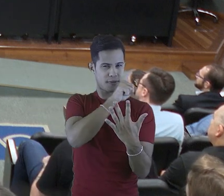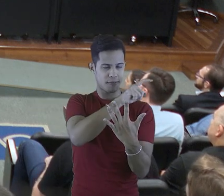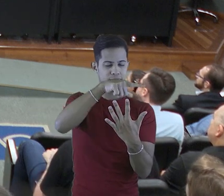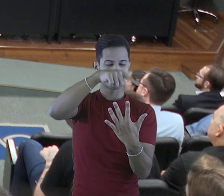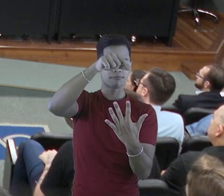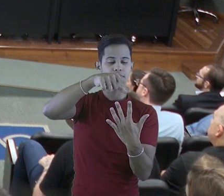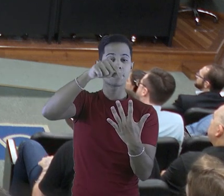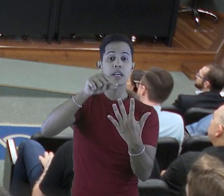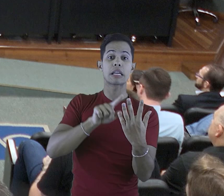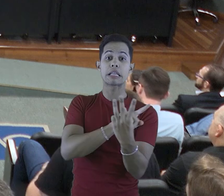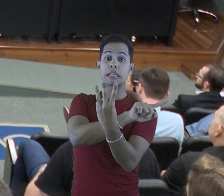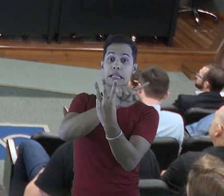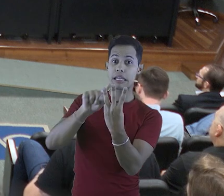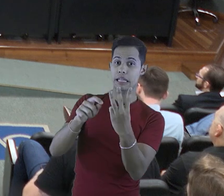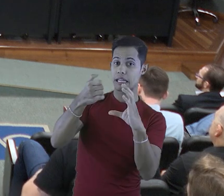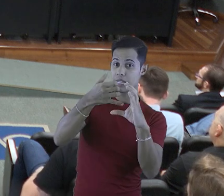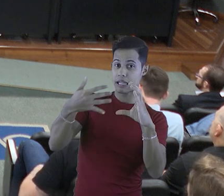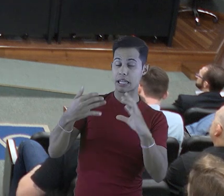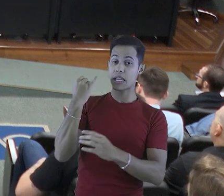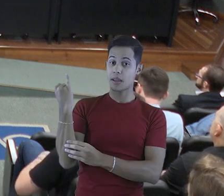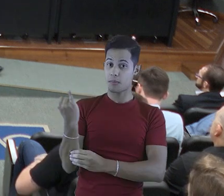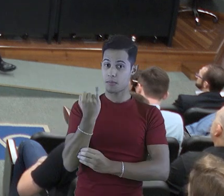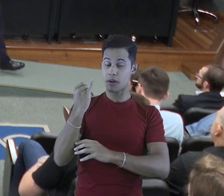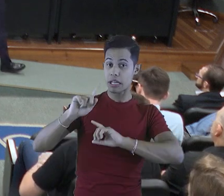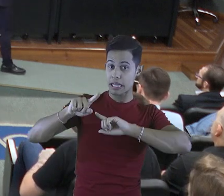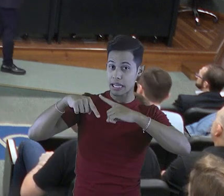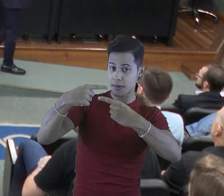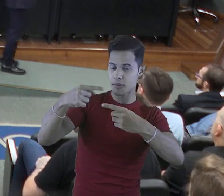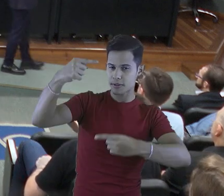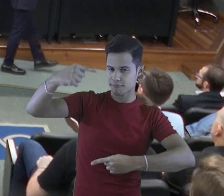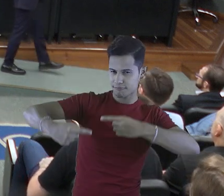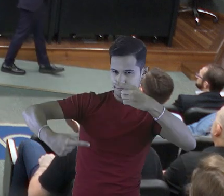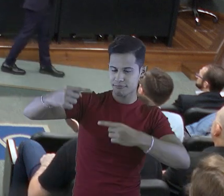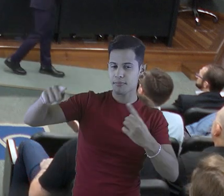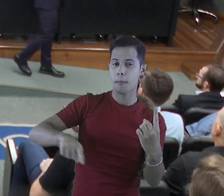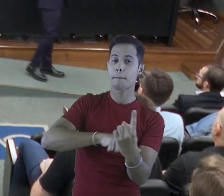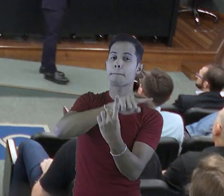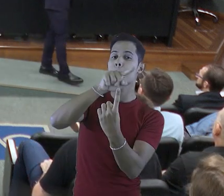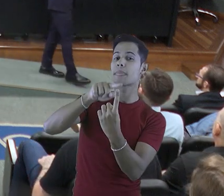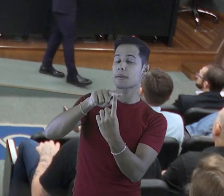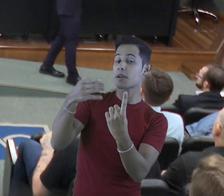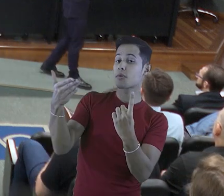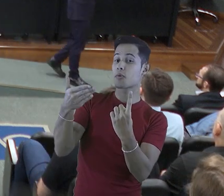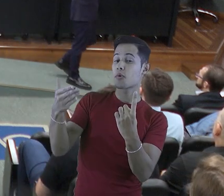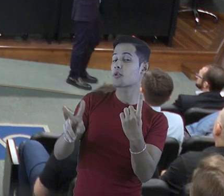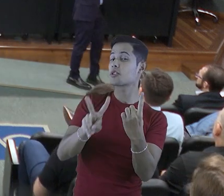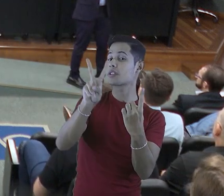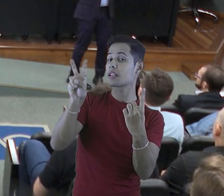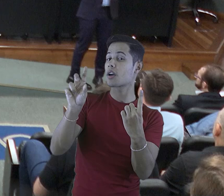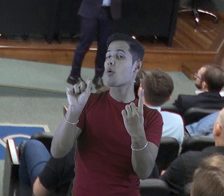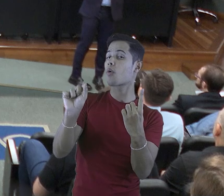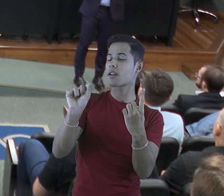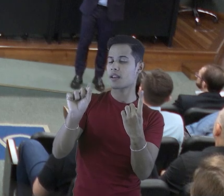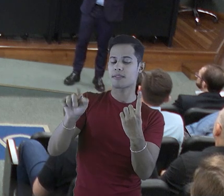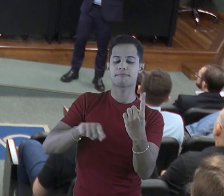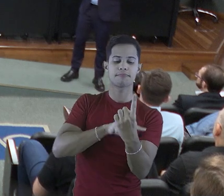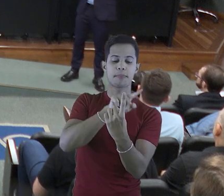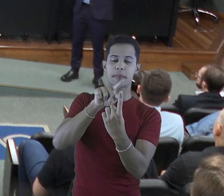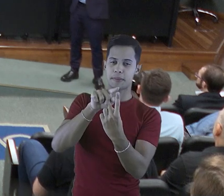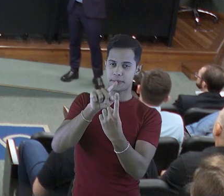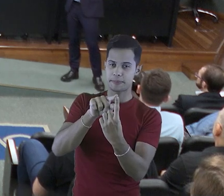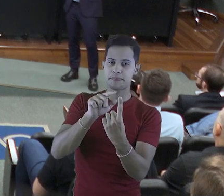separei em três grandes aspectos para depois a gente poder debater. O primeiro desafio que a gente tem de tratar do tema hoje é porque